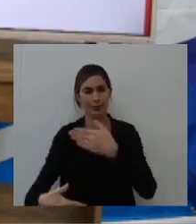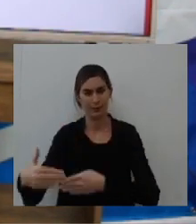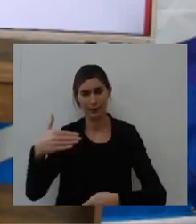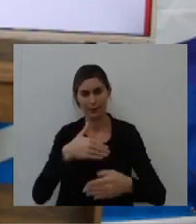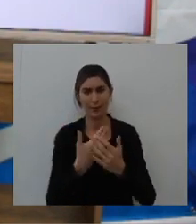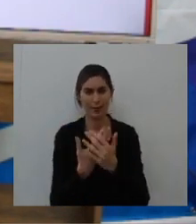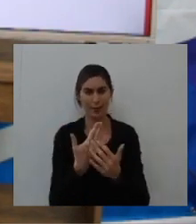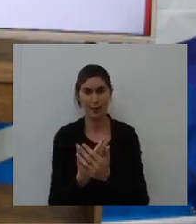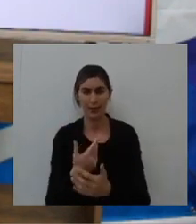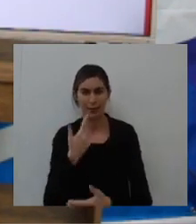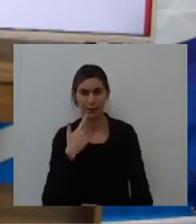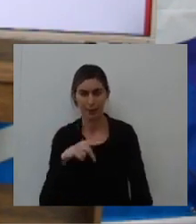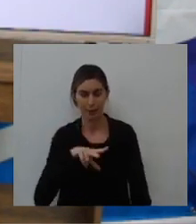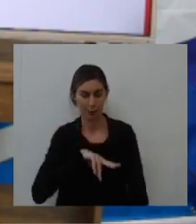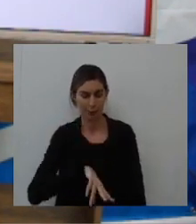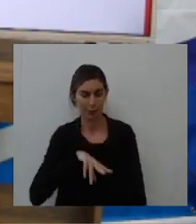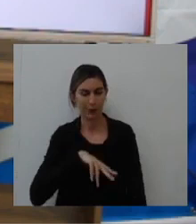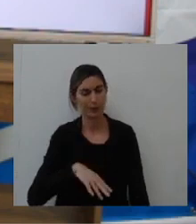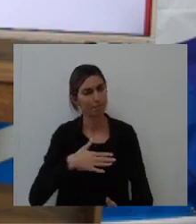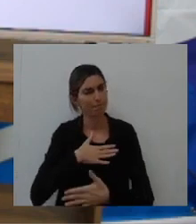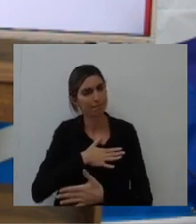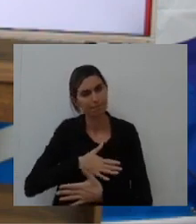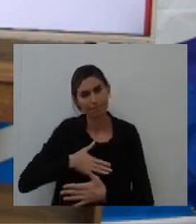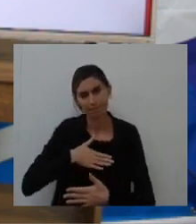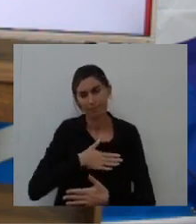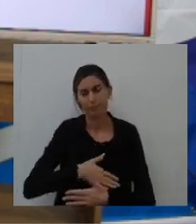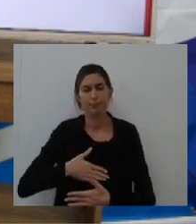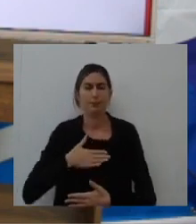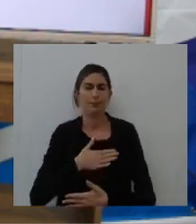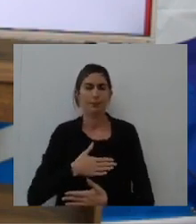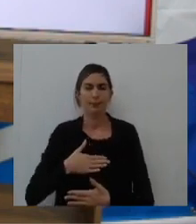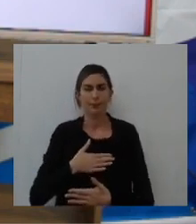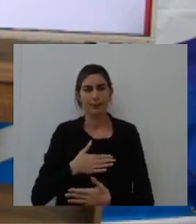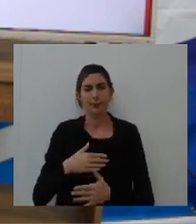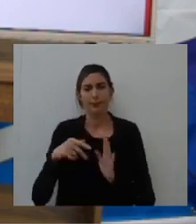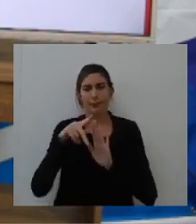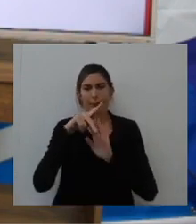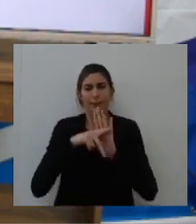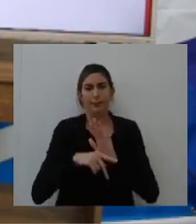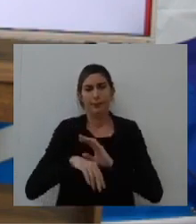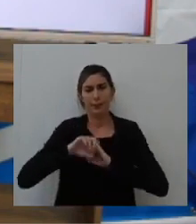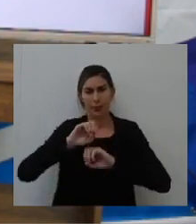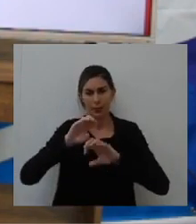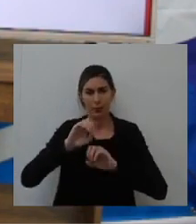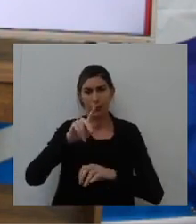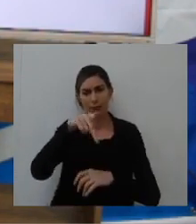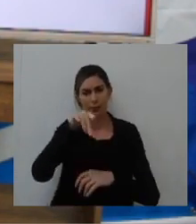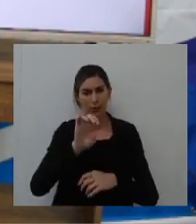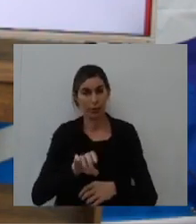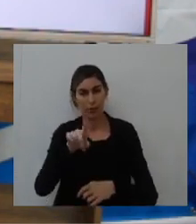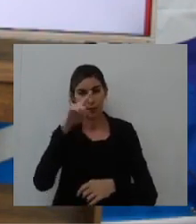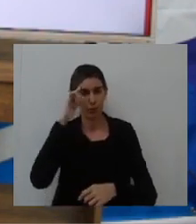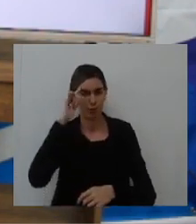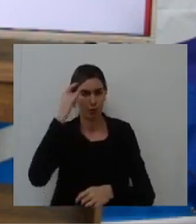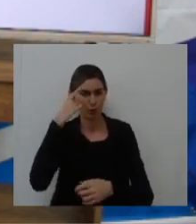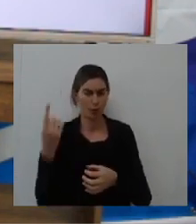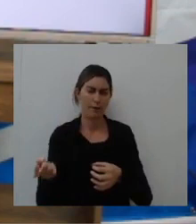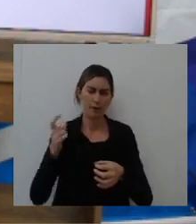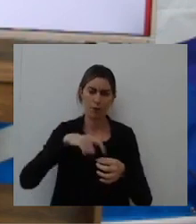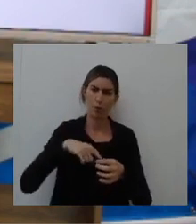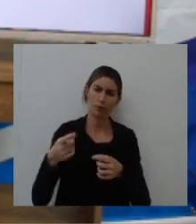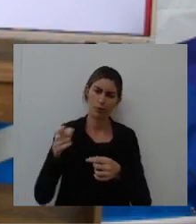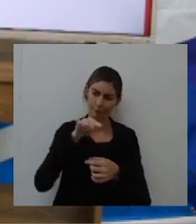aula de língua portuguesa. Foi um prazer participar. Não é do projeto do EducaPE. Se você ficou com dúvida,